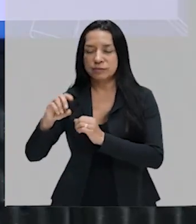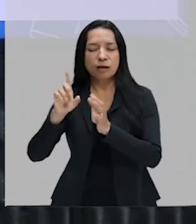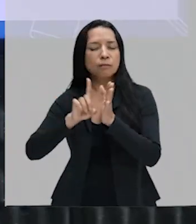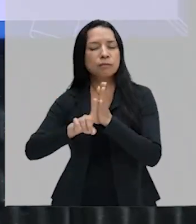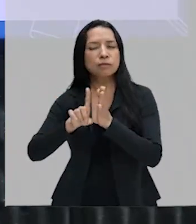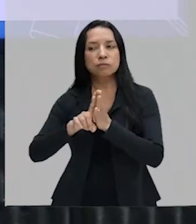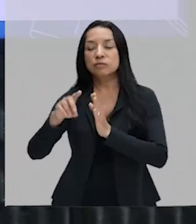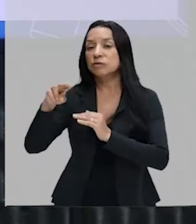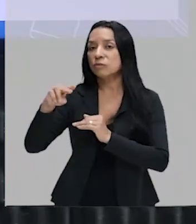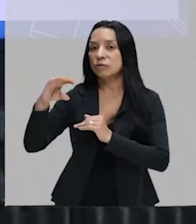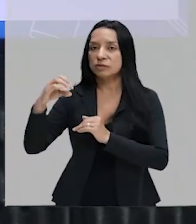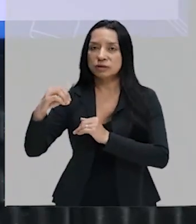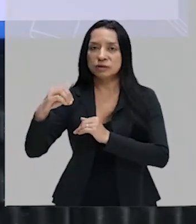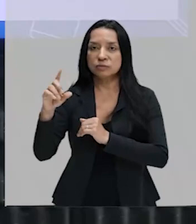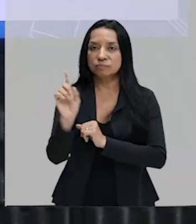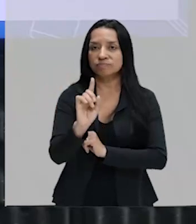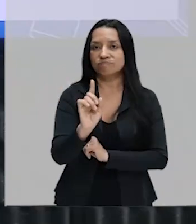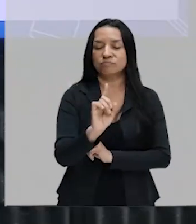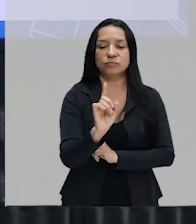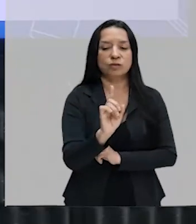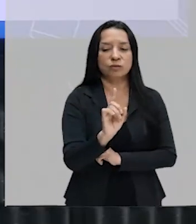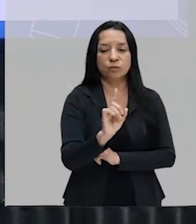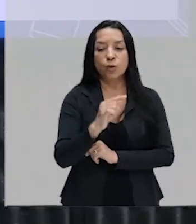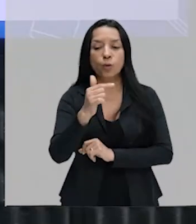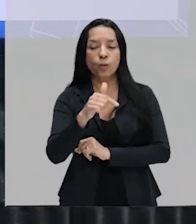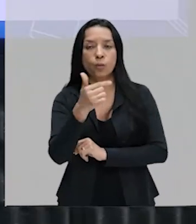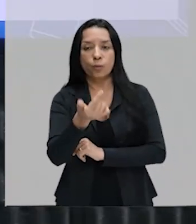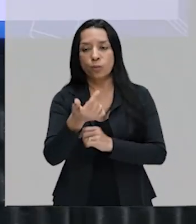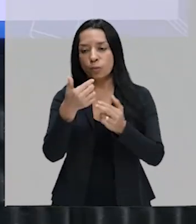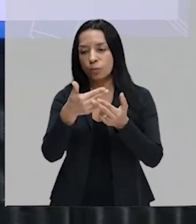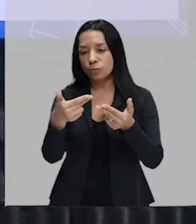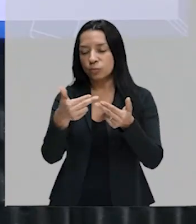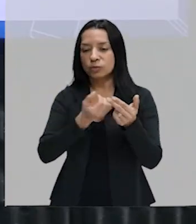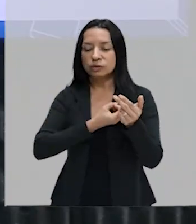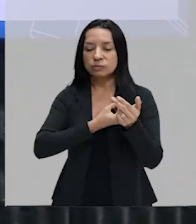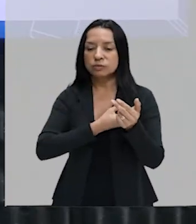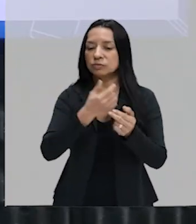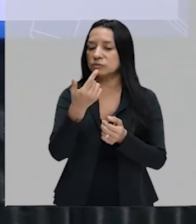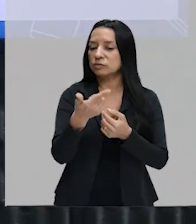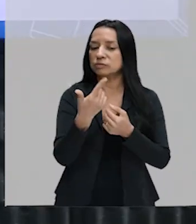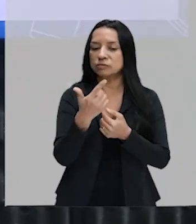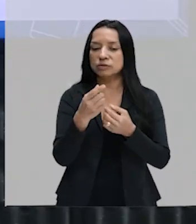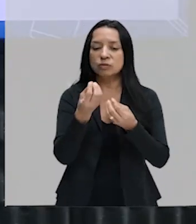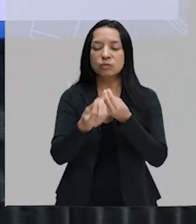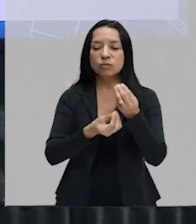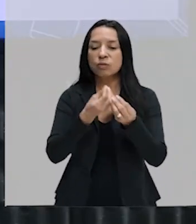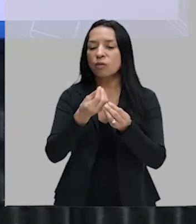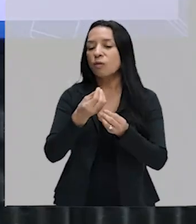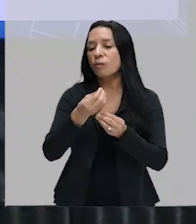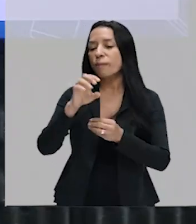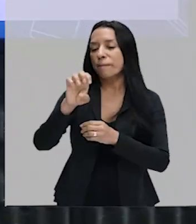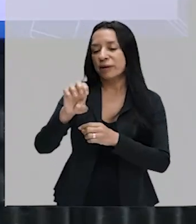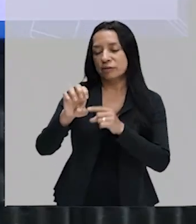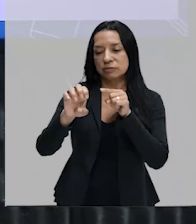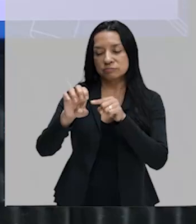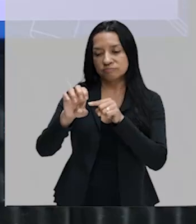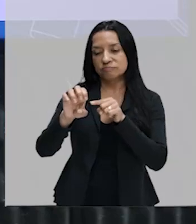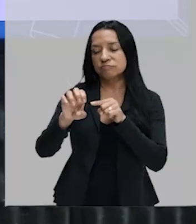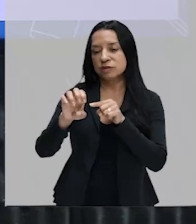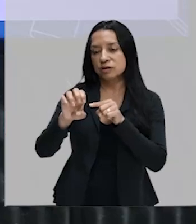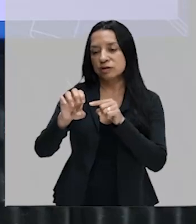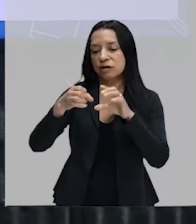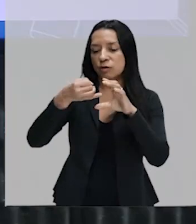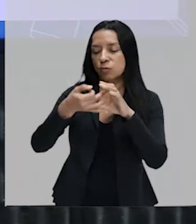Não. Se não deu zero, então, outro elemento que não tem como pertencer a esse conjunto C,